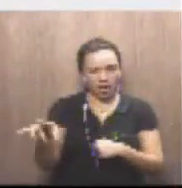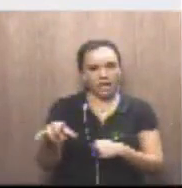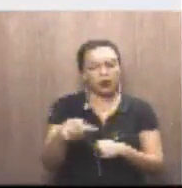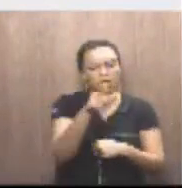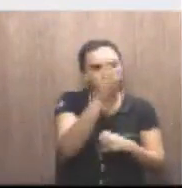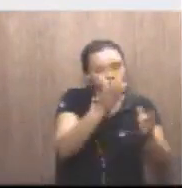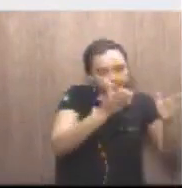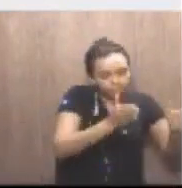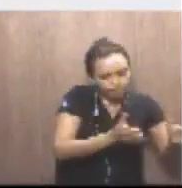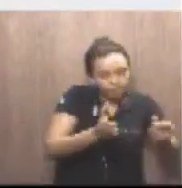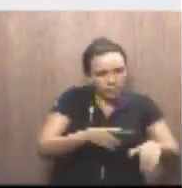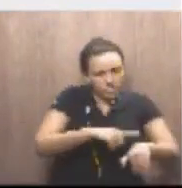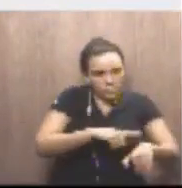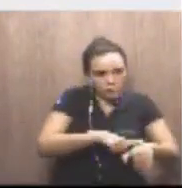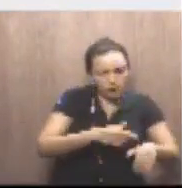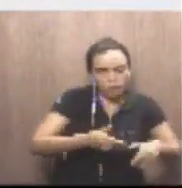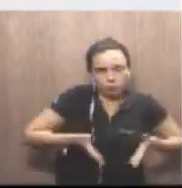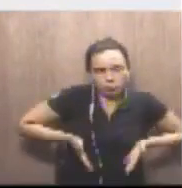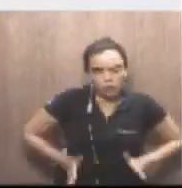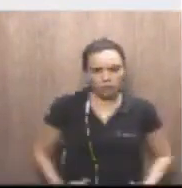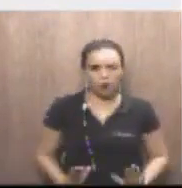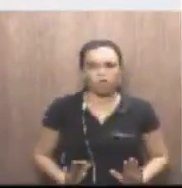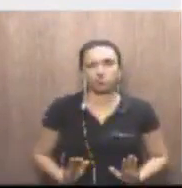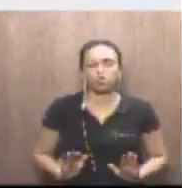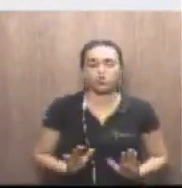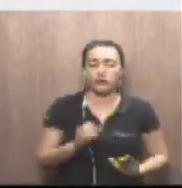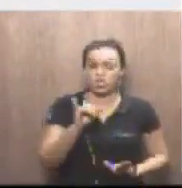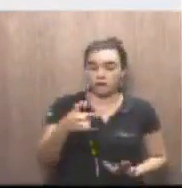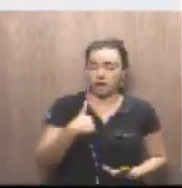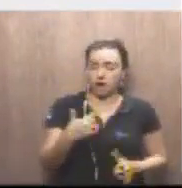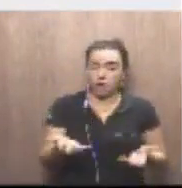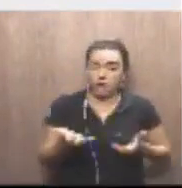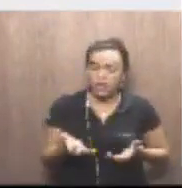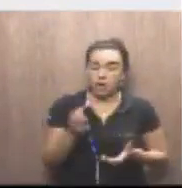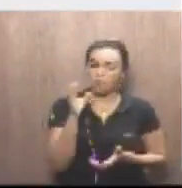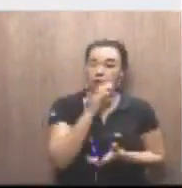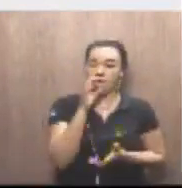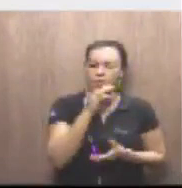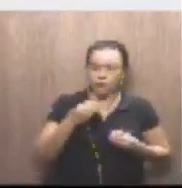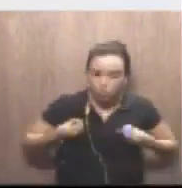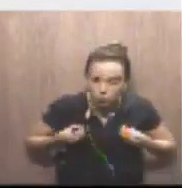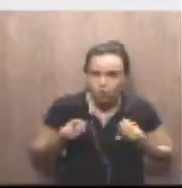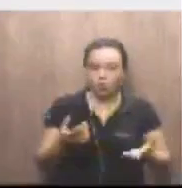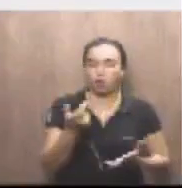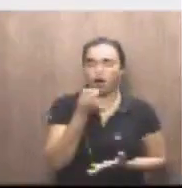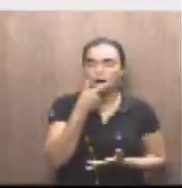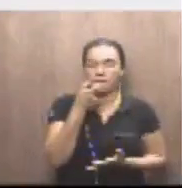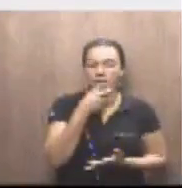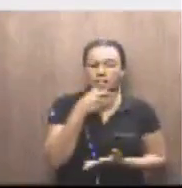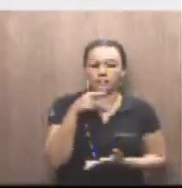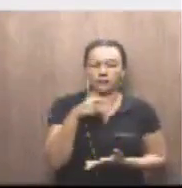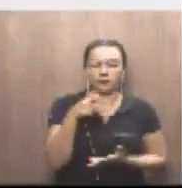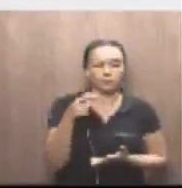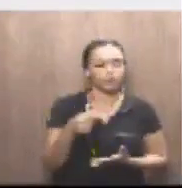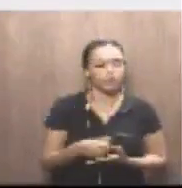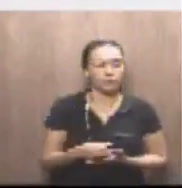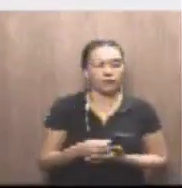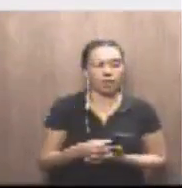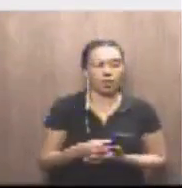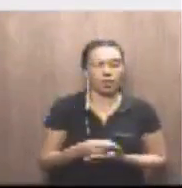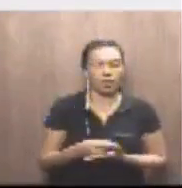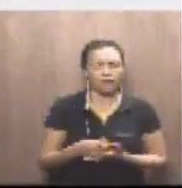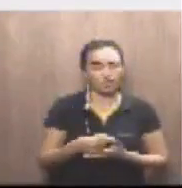de parto. Se eu queira acelerar esse processo e eu venha infundir uma ocitocina sintética, vai ser uma